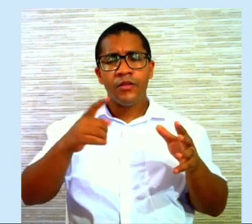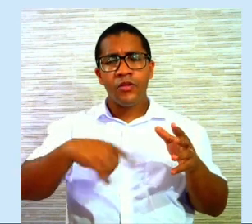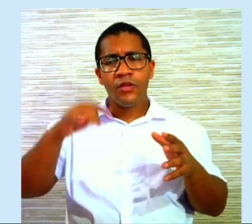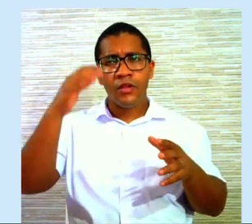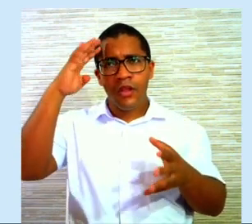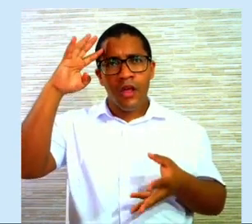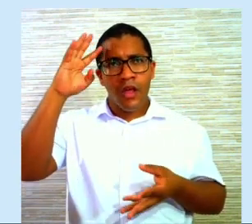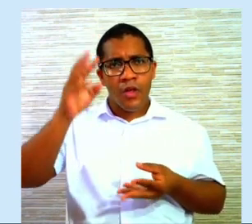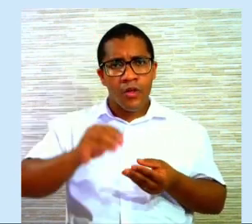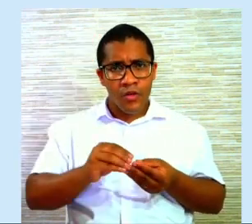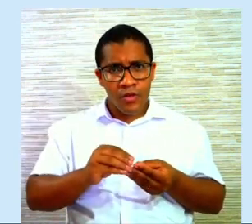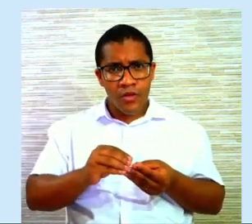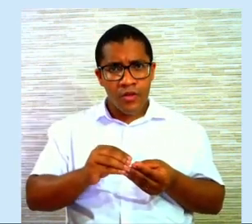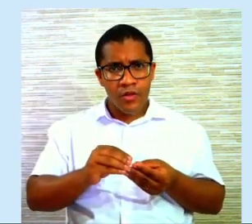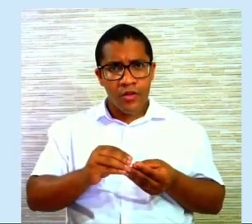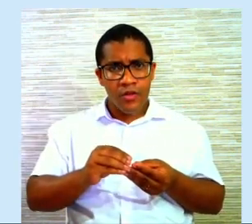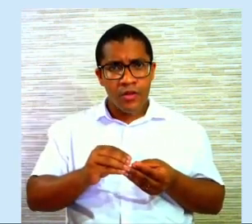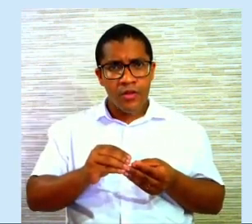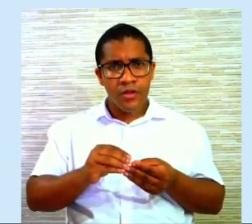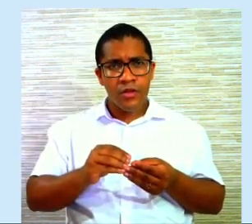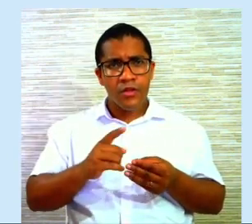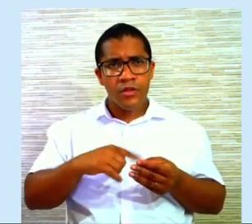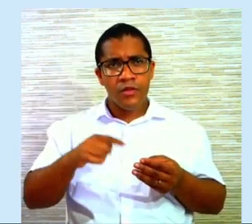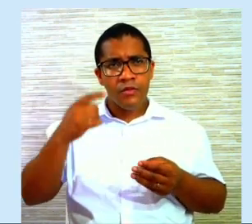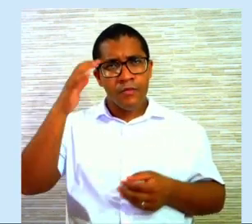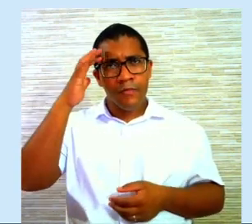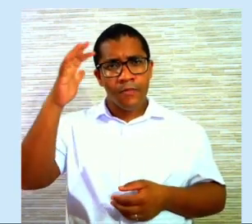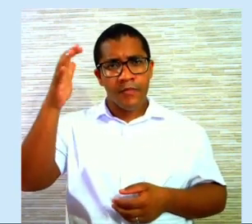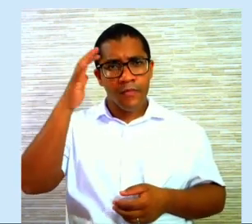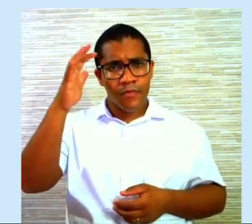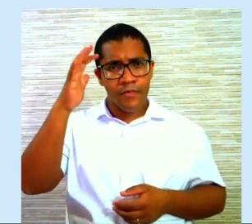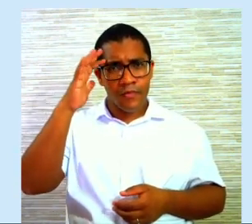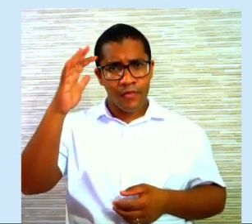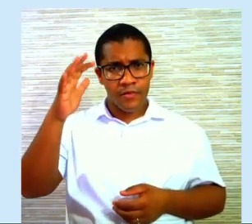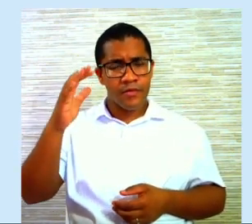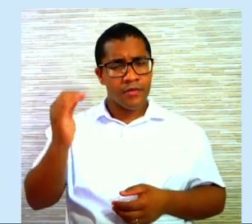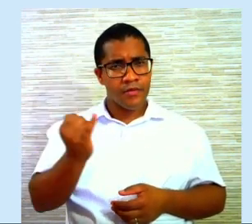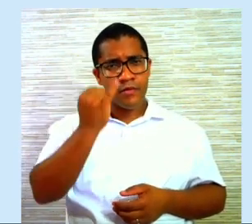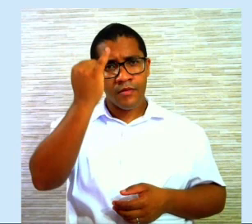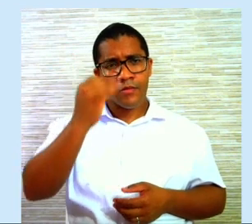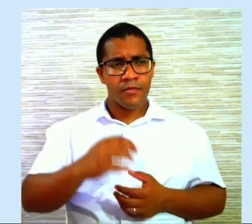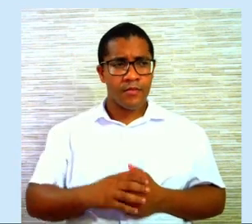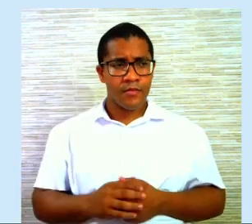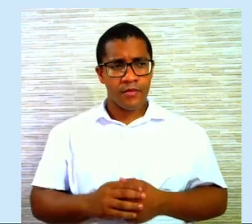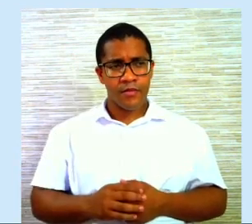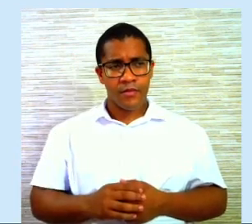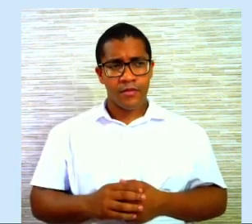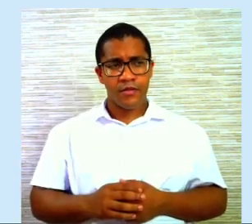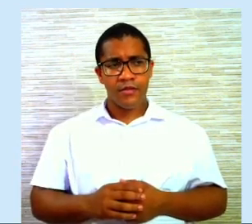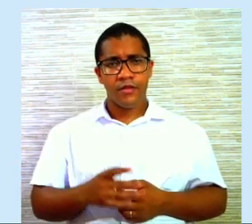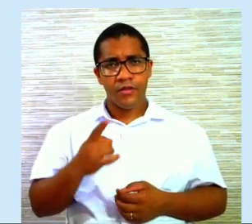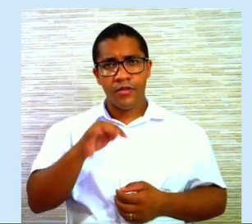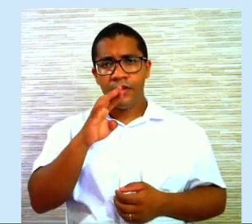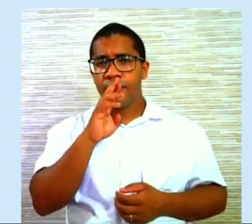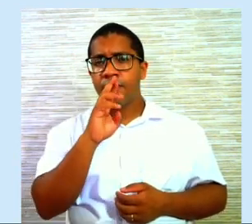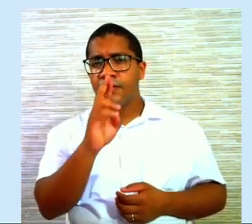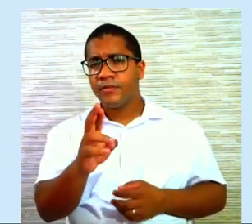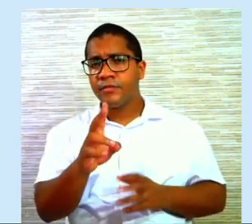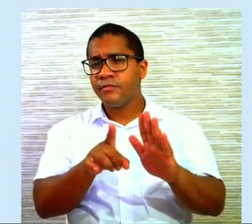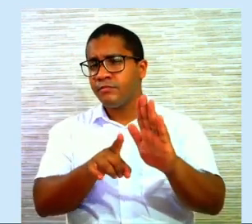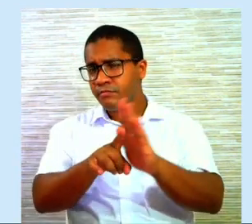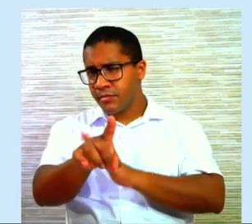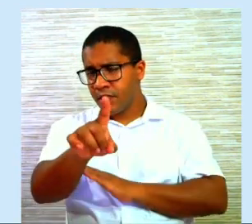vocês terem realizado, relativamente a essa leitura dessas fontes, apresentado, podemos responder os